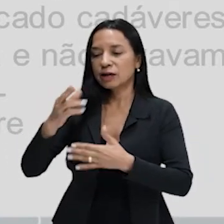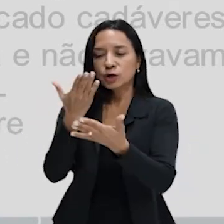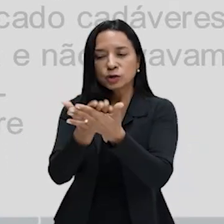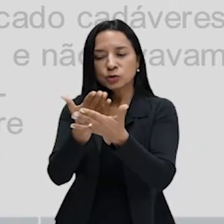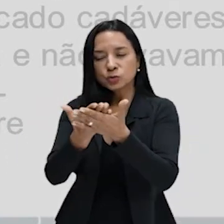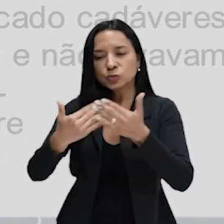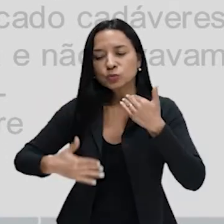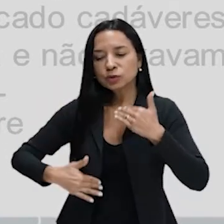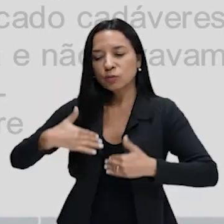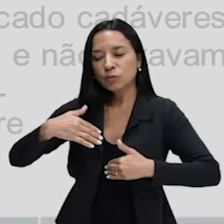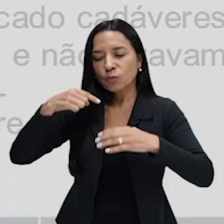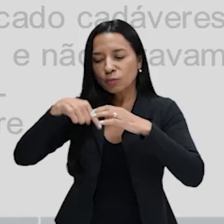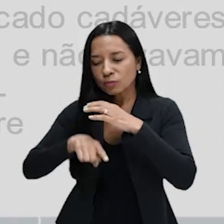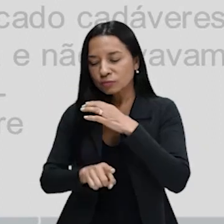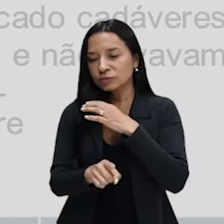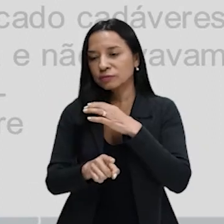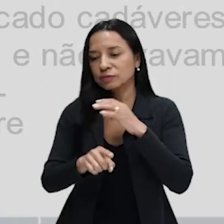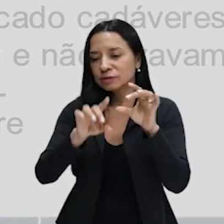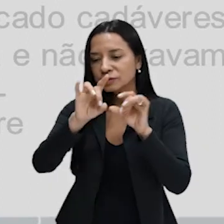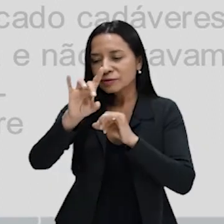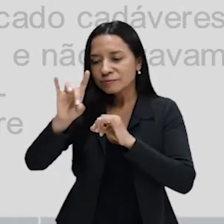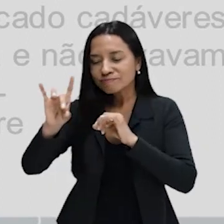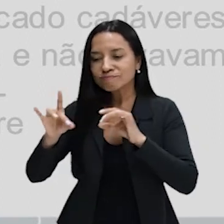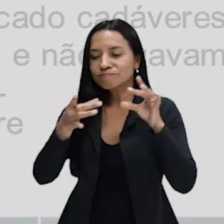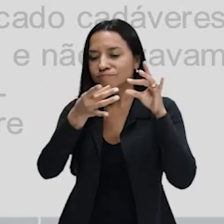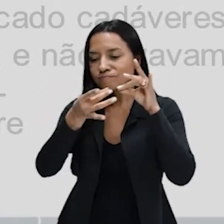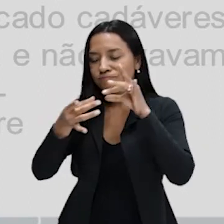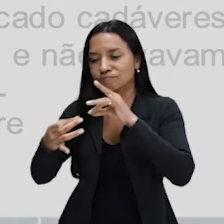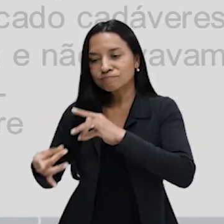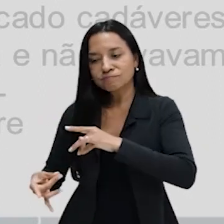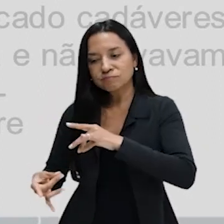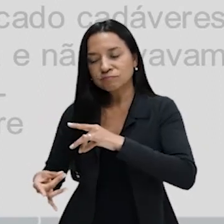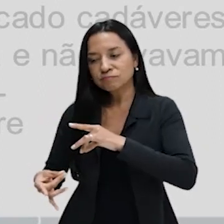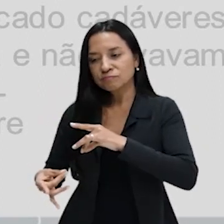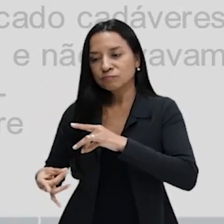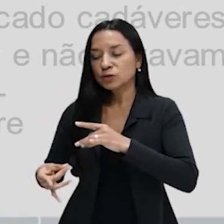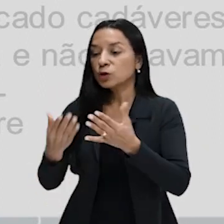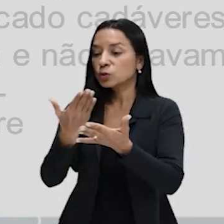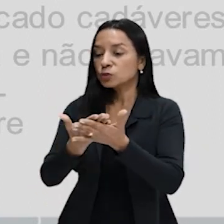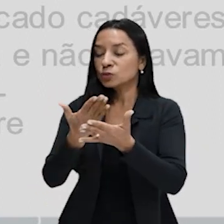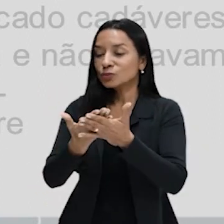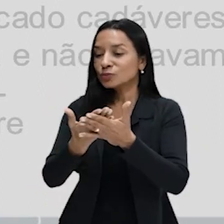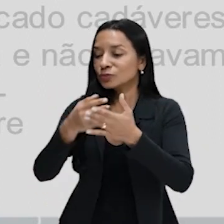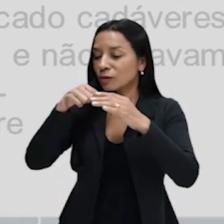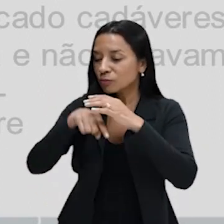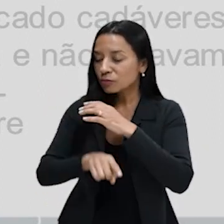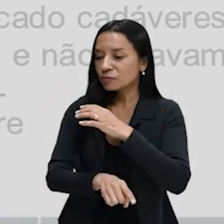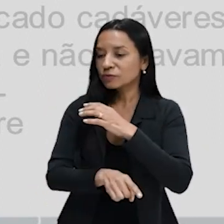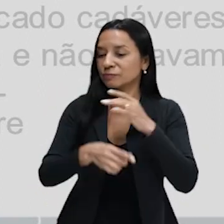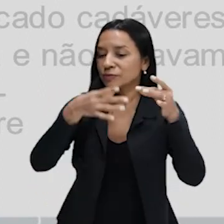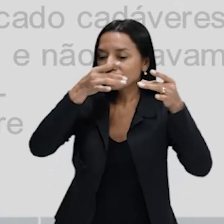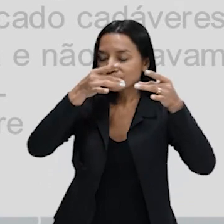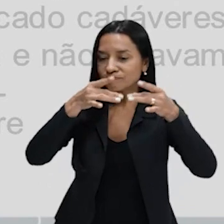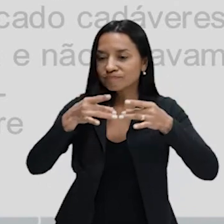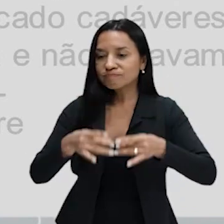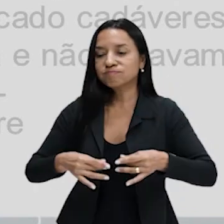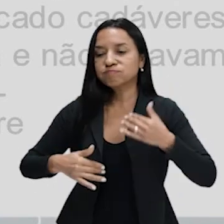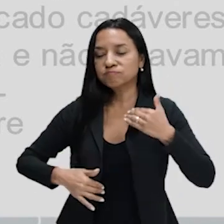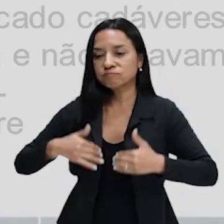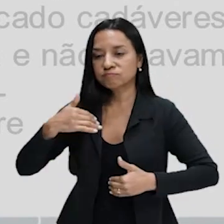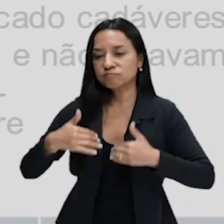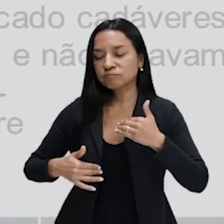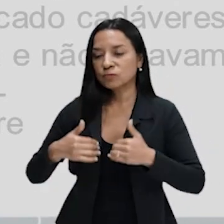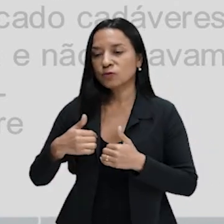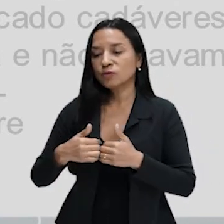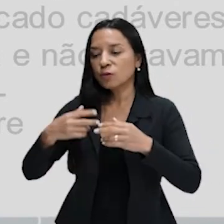cadáveres, abrindo esses cadáveres para estudar a anatomia deles, ok? Então, o médico que estava fazendo esse trabalho, ele